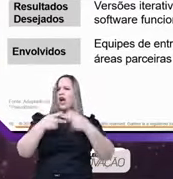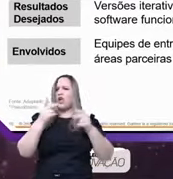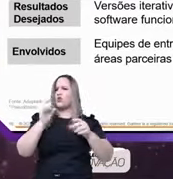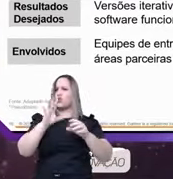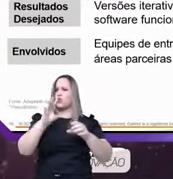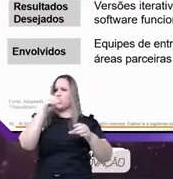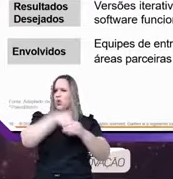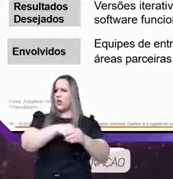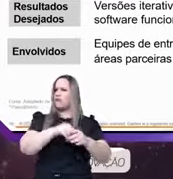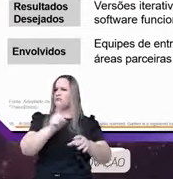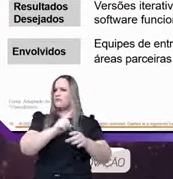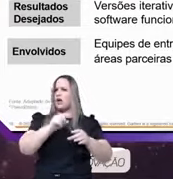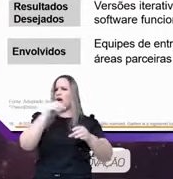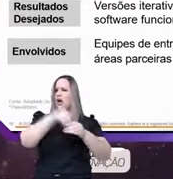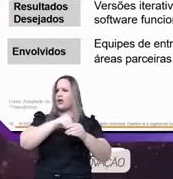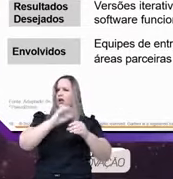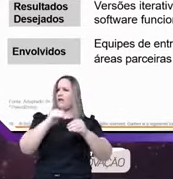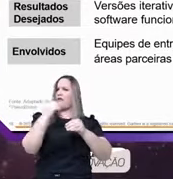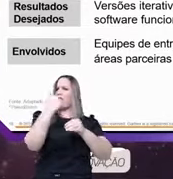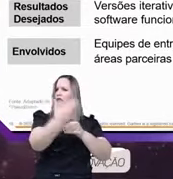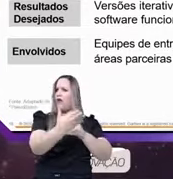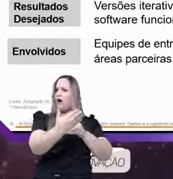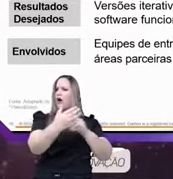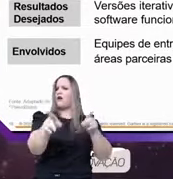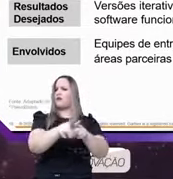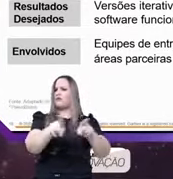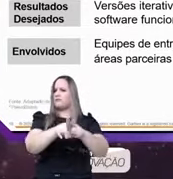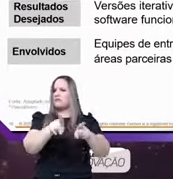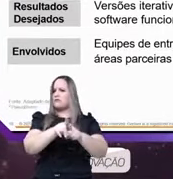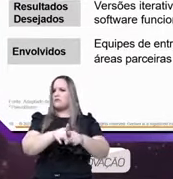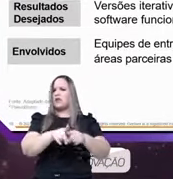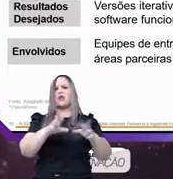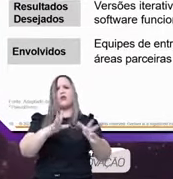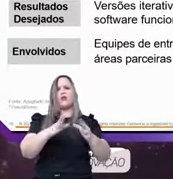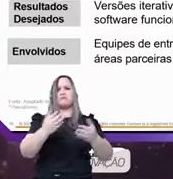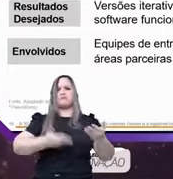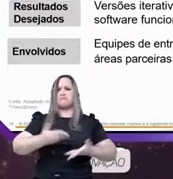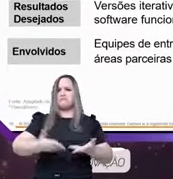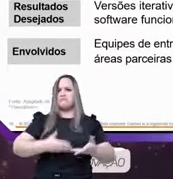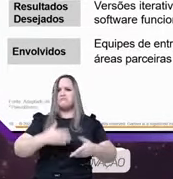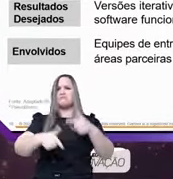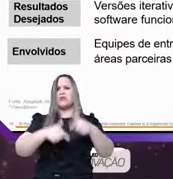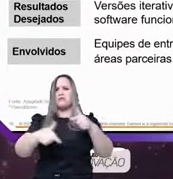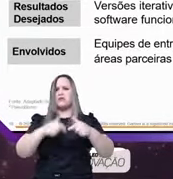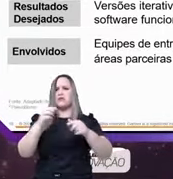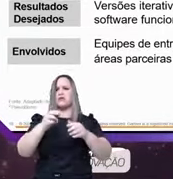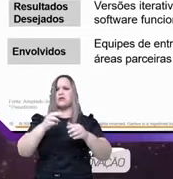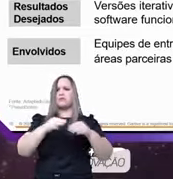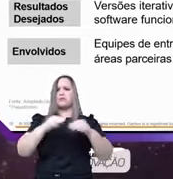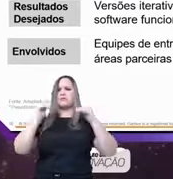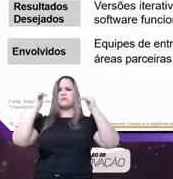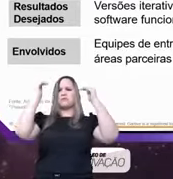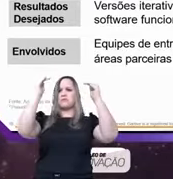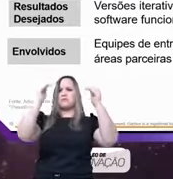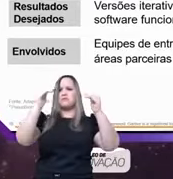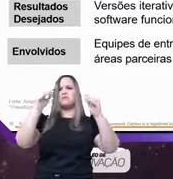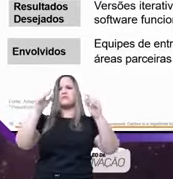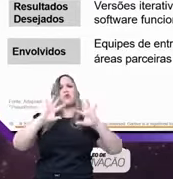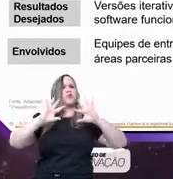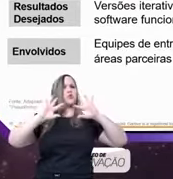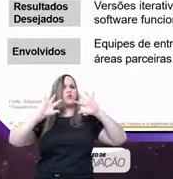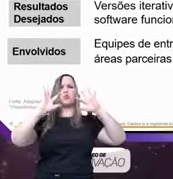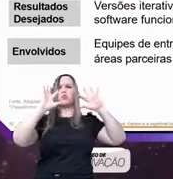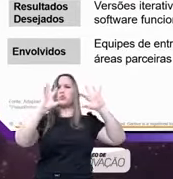que tenha prioridade na área da organização. Então, estou falando magistrados, colaboradores, servidores, fornecedores, a sociedade como um todo são impactados